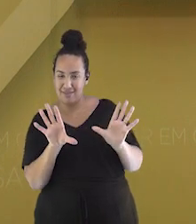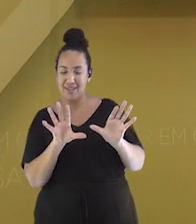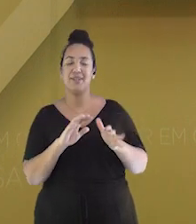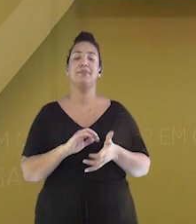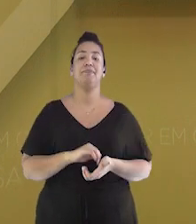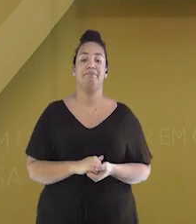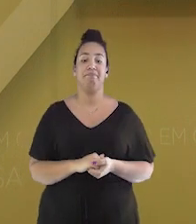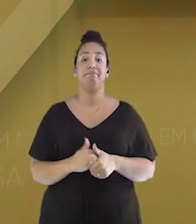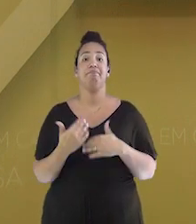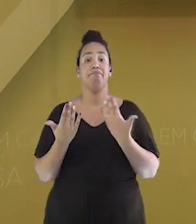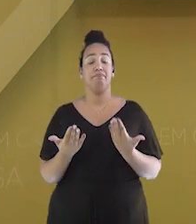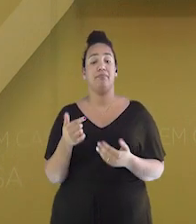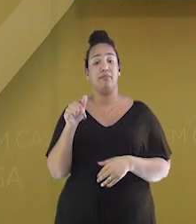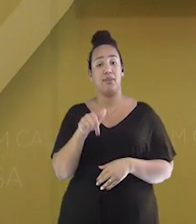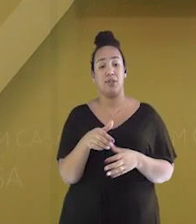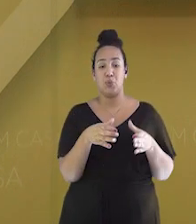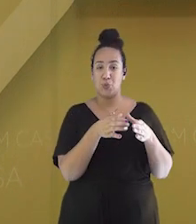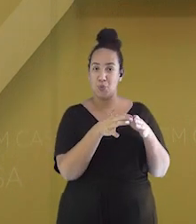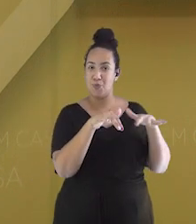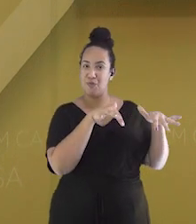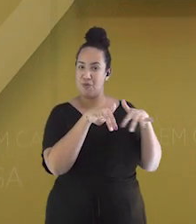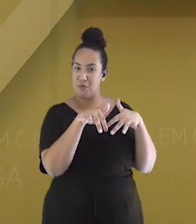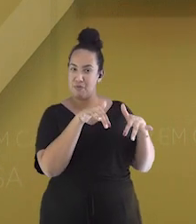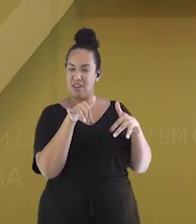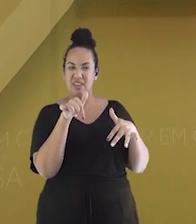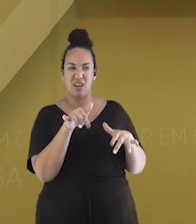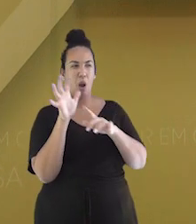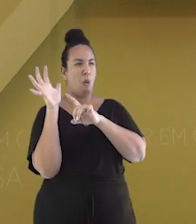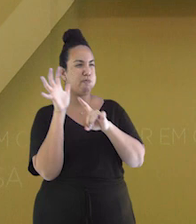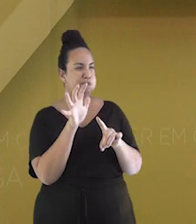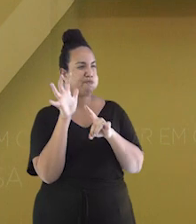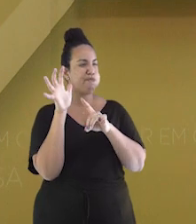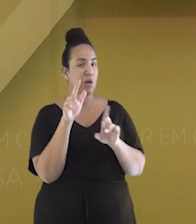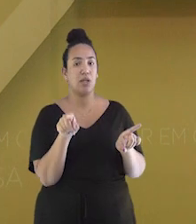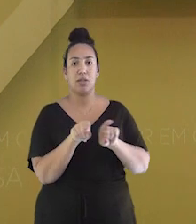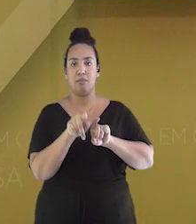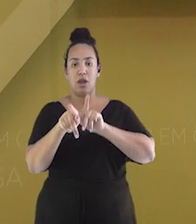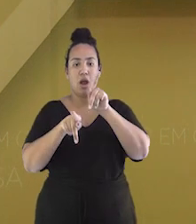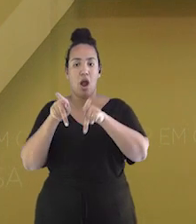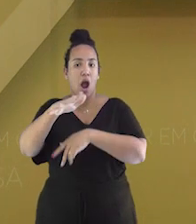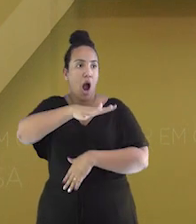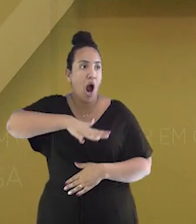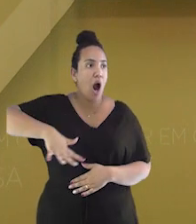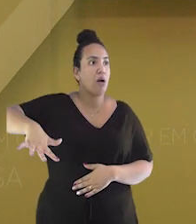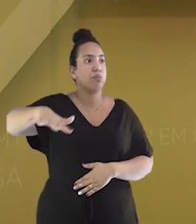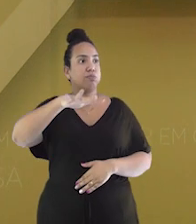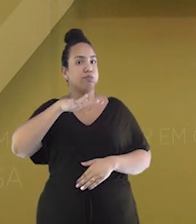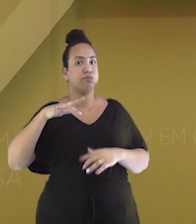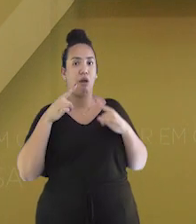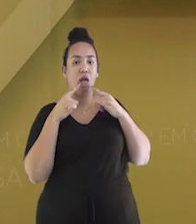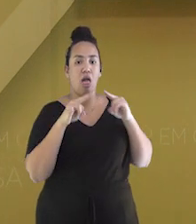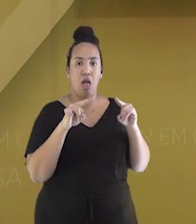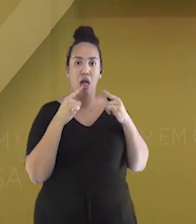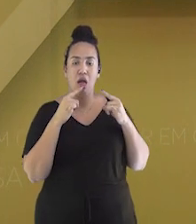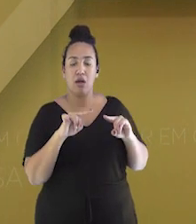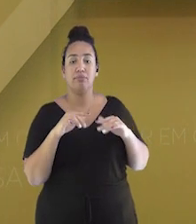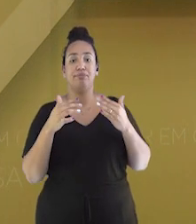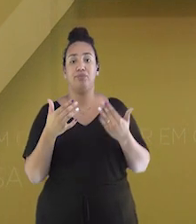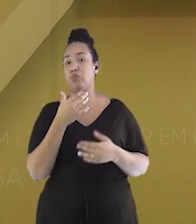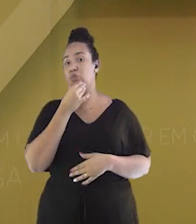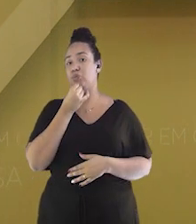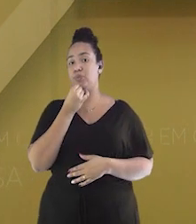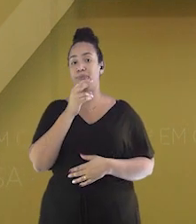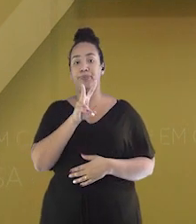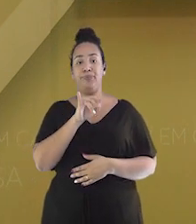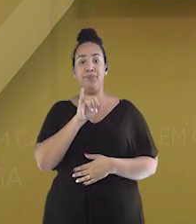contexto do movimento abolicionista e com a pressão da população como um todo, o Visconde do Rio Branco propôs a Lei